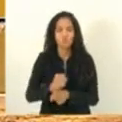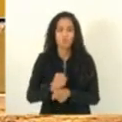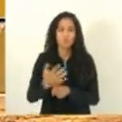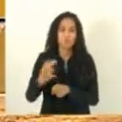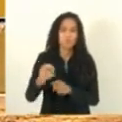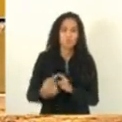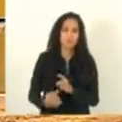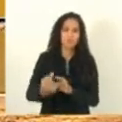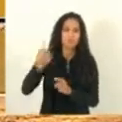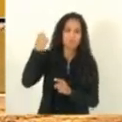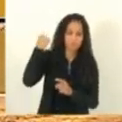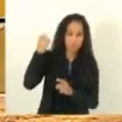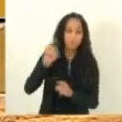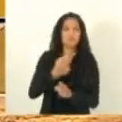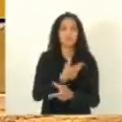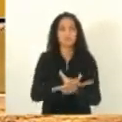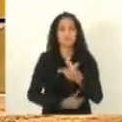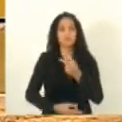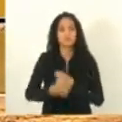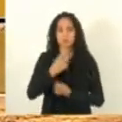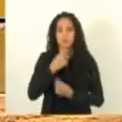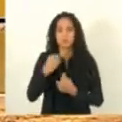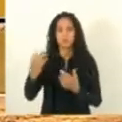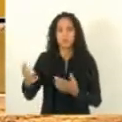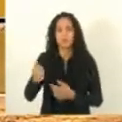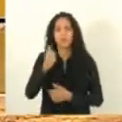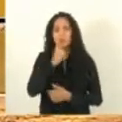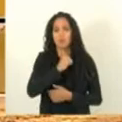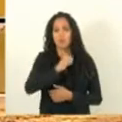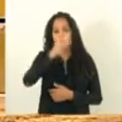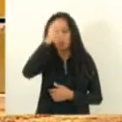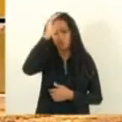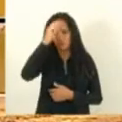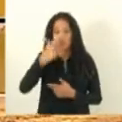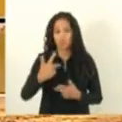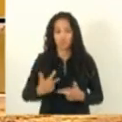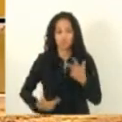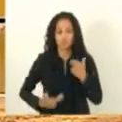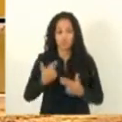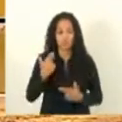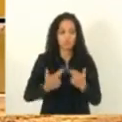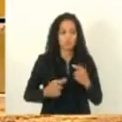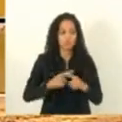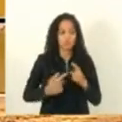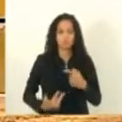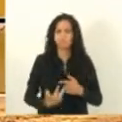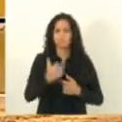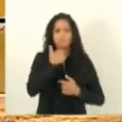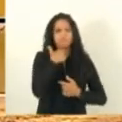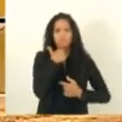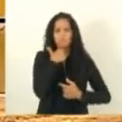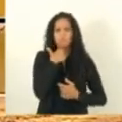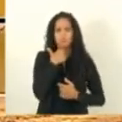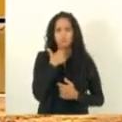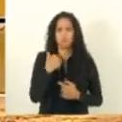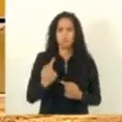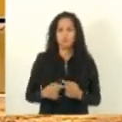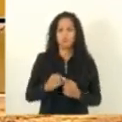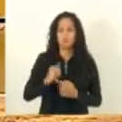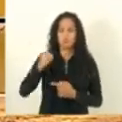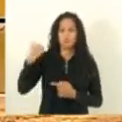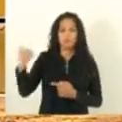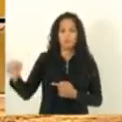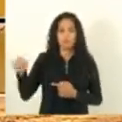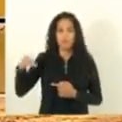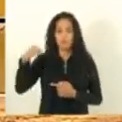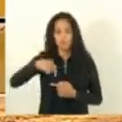10 anos atrás, talvez, uma tia minha tinha feito uma cirurgia, e aí eu não pude doar. Eu estava falando para o doutor Hércules